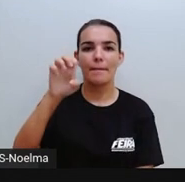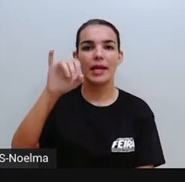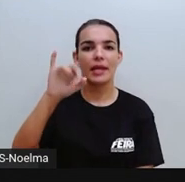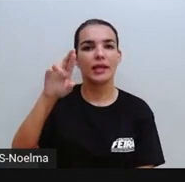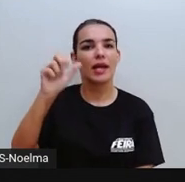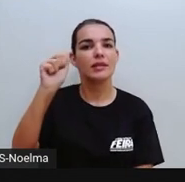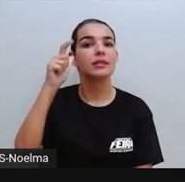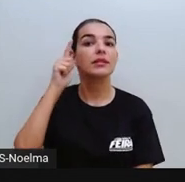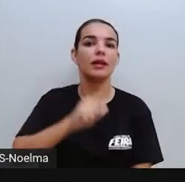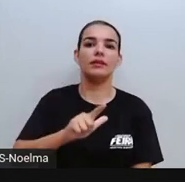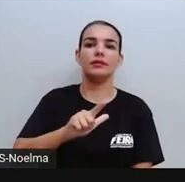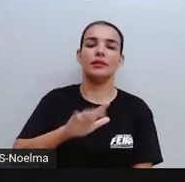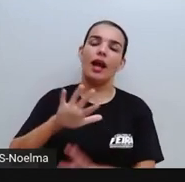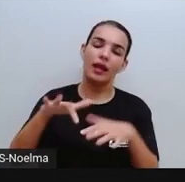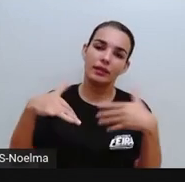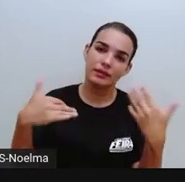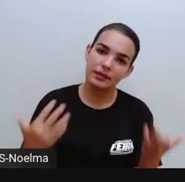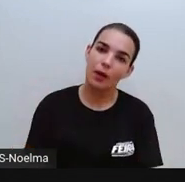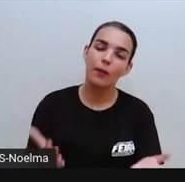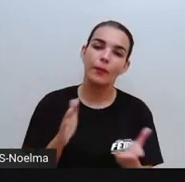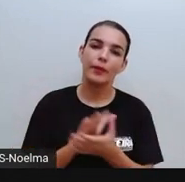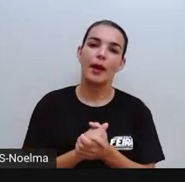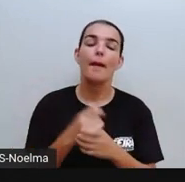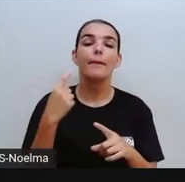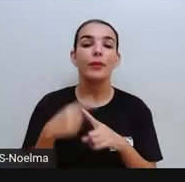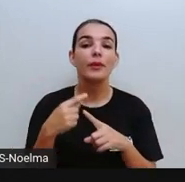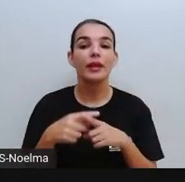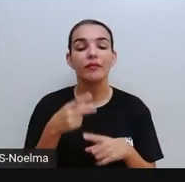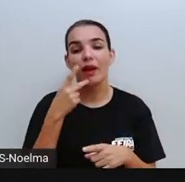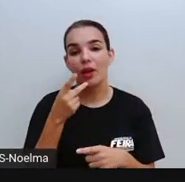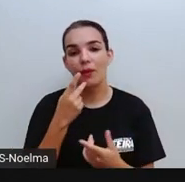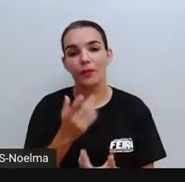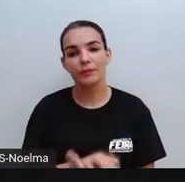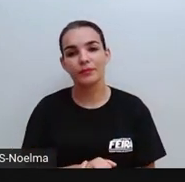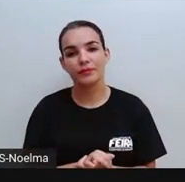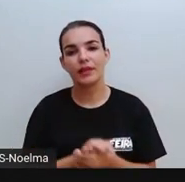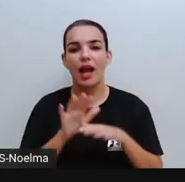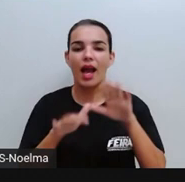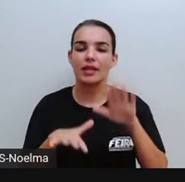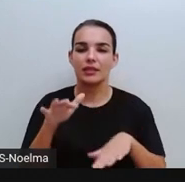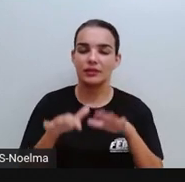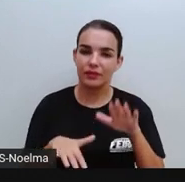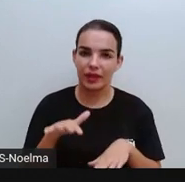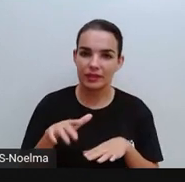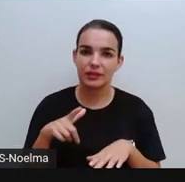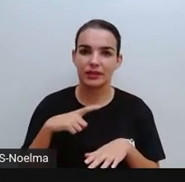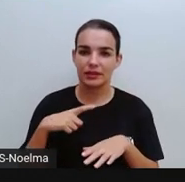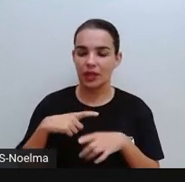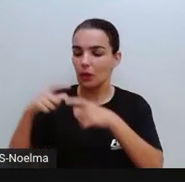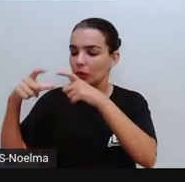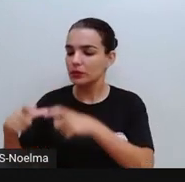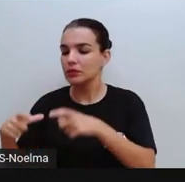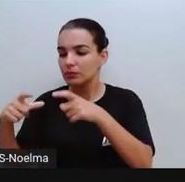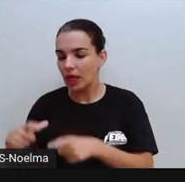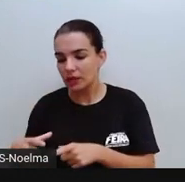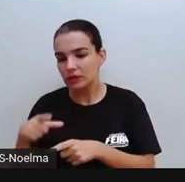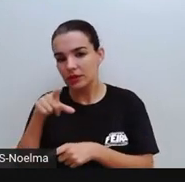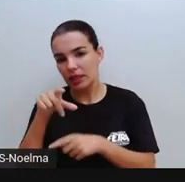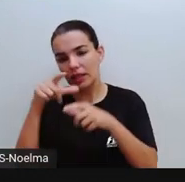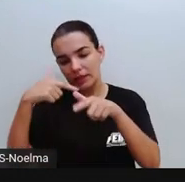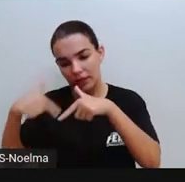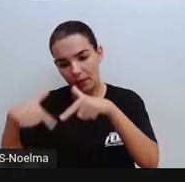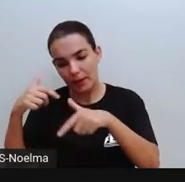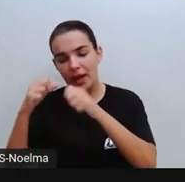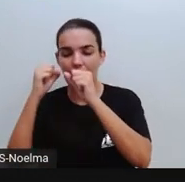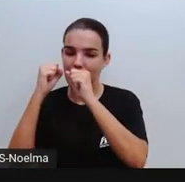aí vem aquela questão o próprio porque ele falou assim muitas vezes é um espaço né que ele trabalha onde ele pode falar